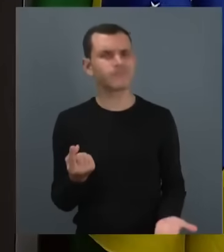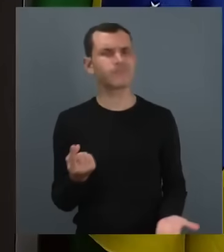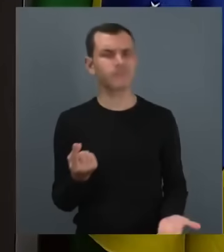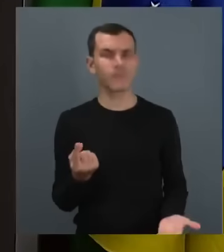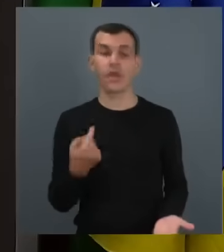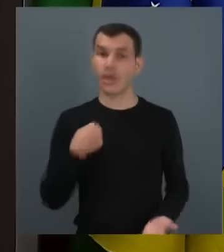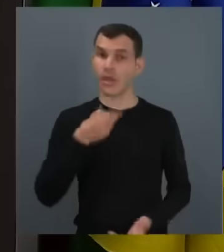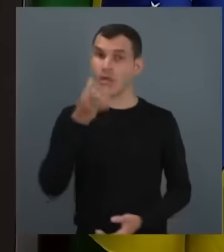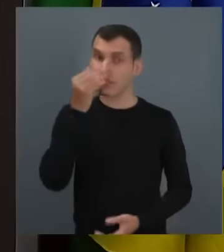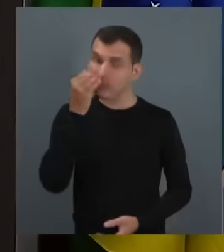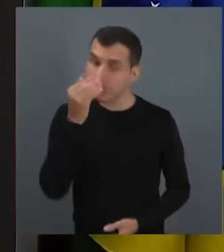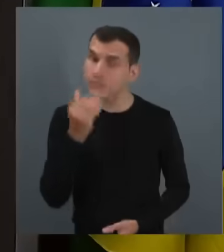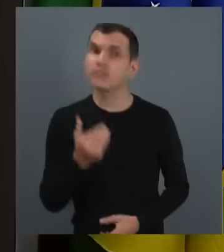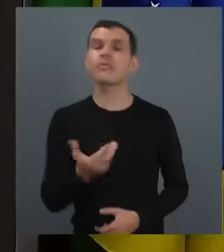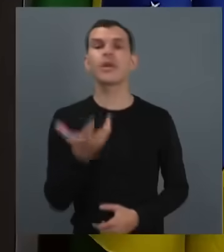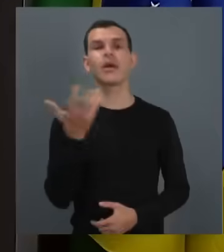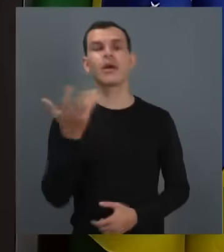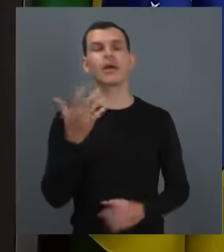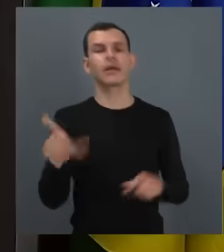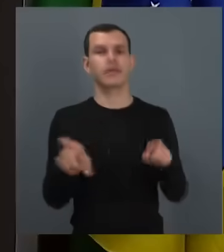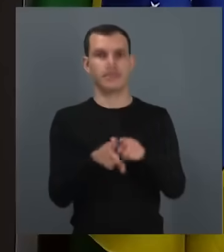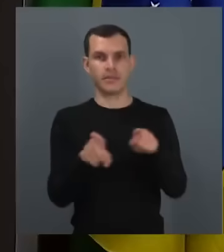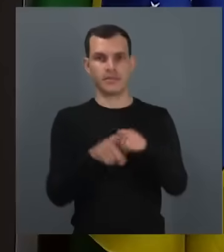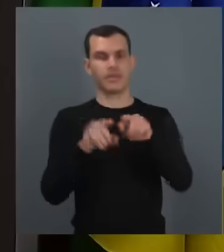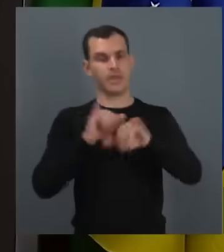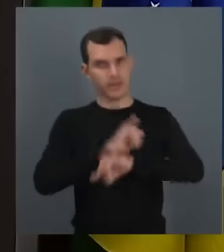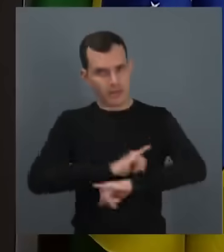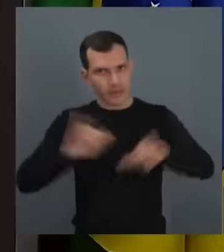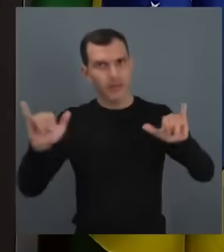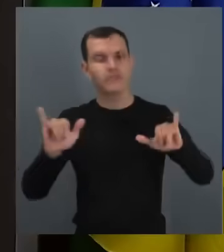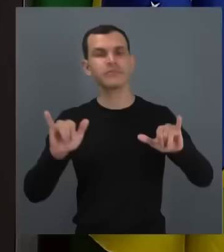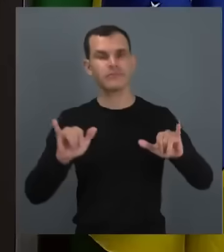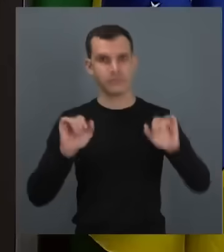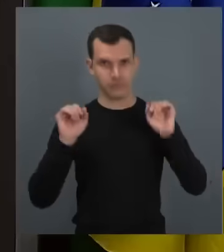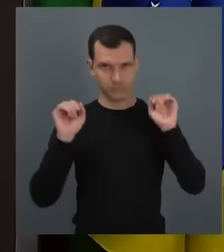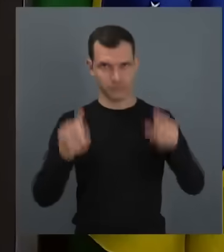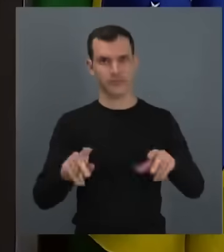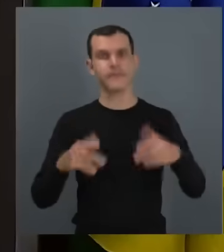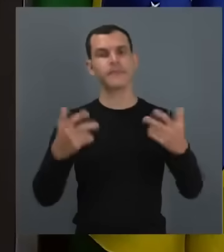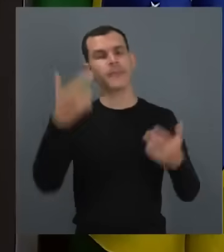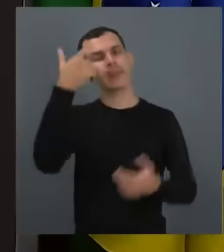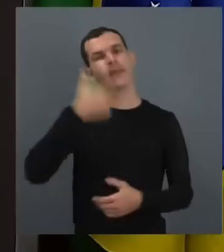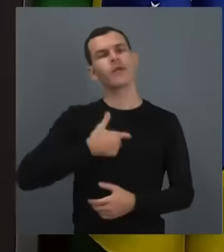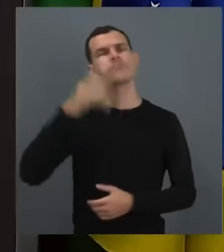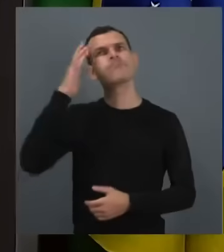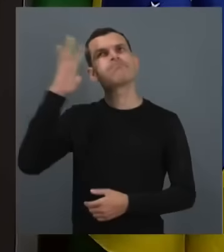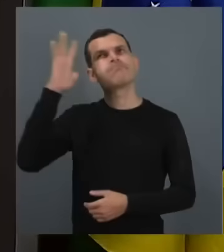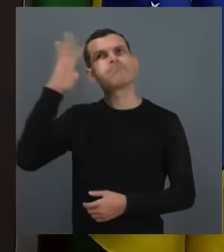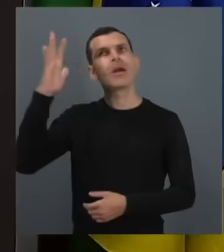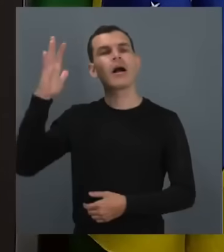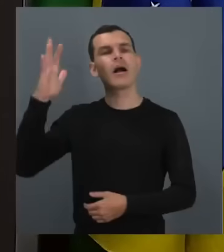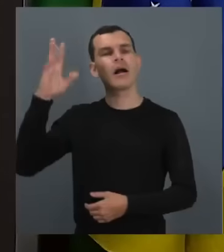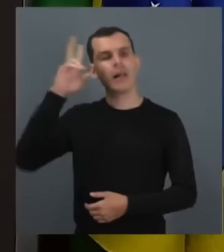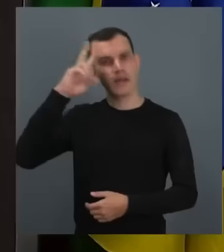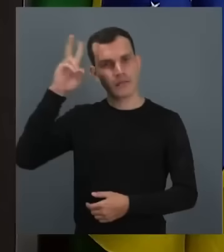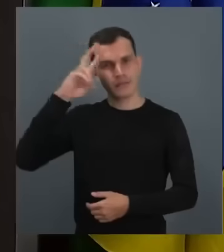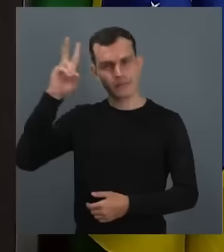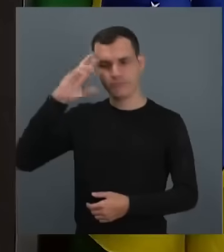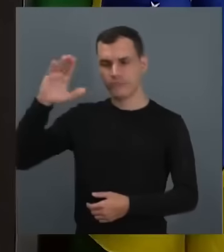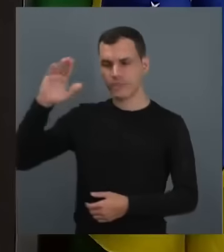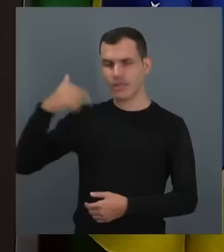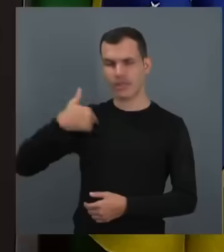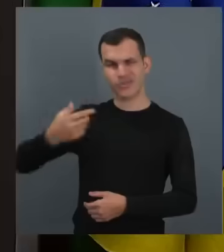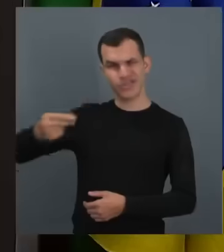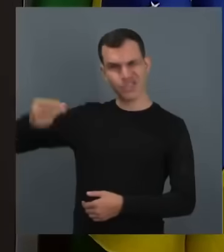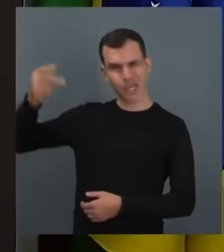minha curiosidade. Eu quero relembrar também isso, sabe? É uma viagem à minha infância, é uma viagem